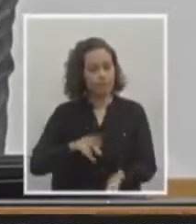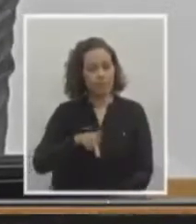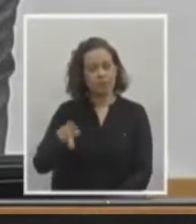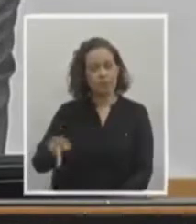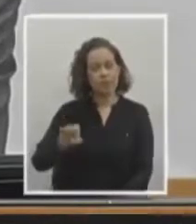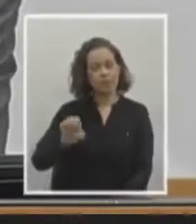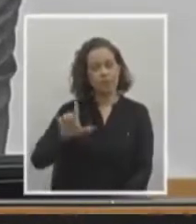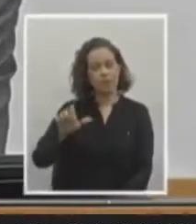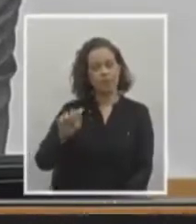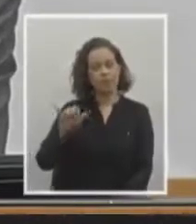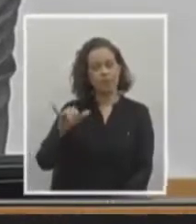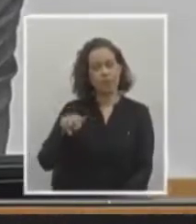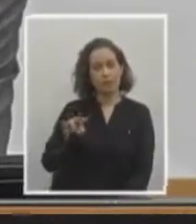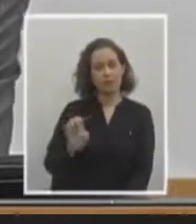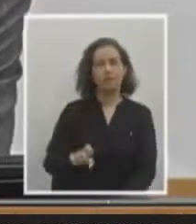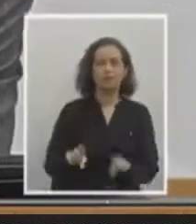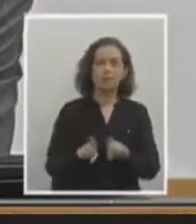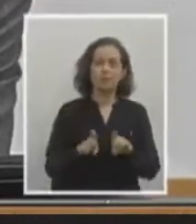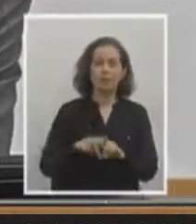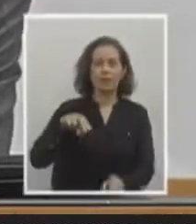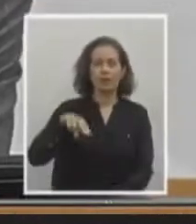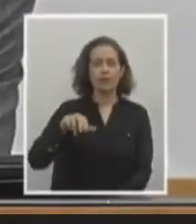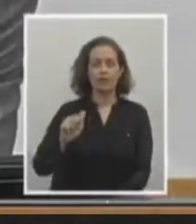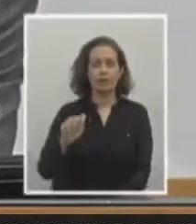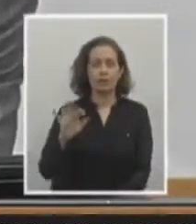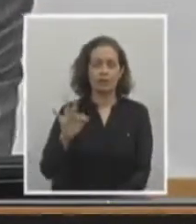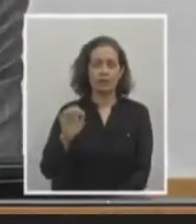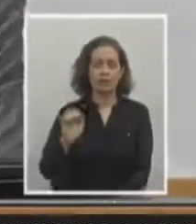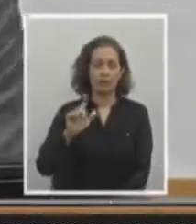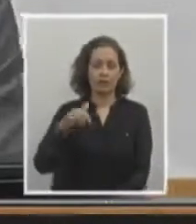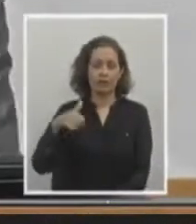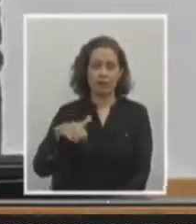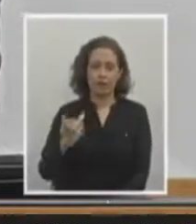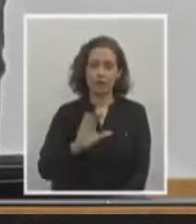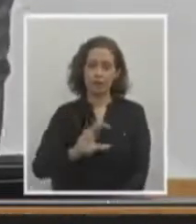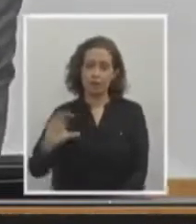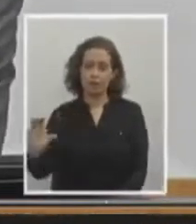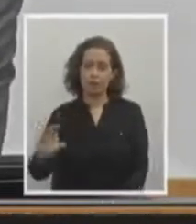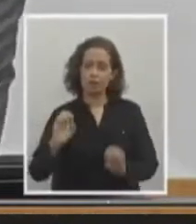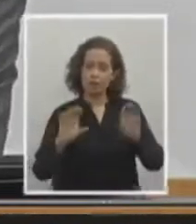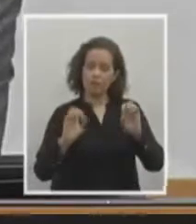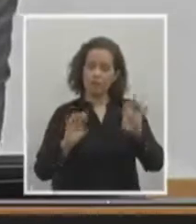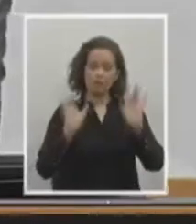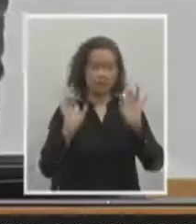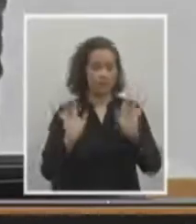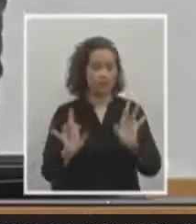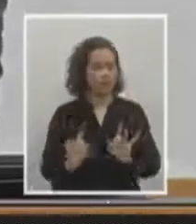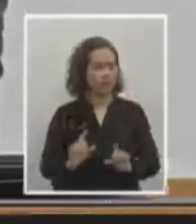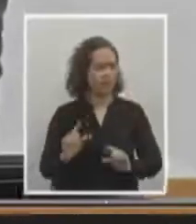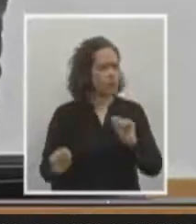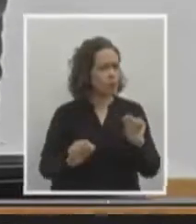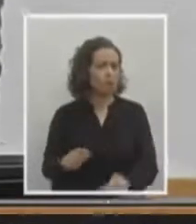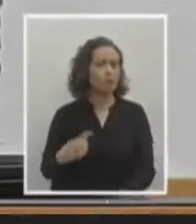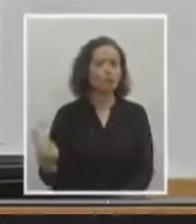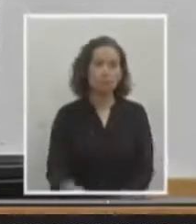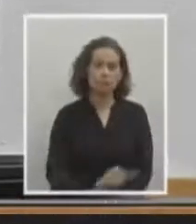Elaine, mas também para a Natália, que é aí coordenadora de educação especial, para que a gente possa